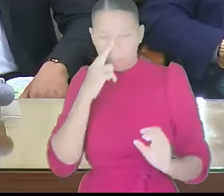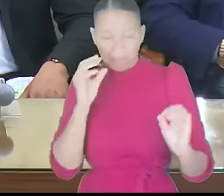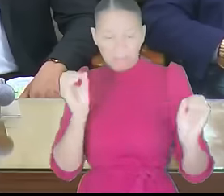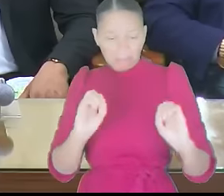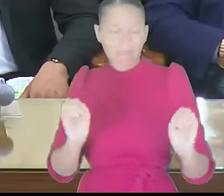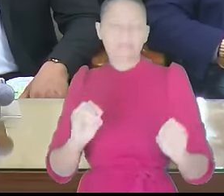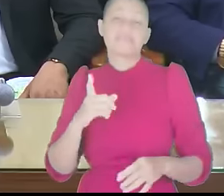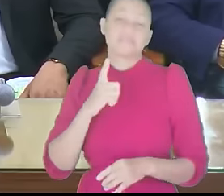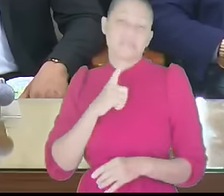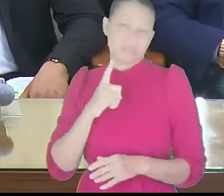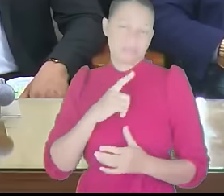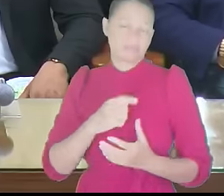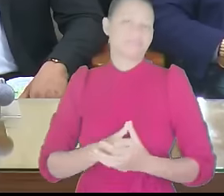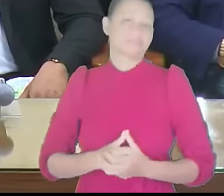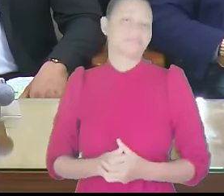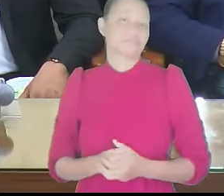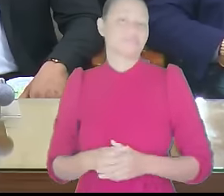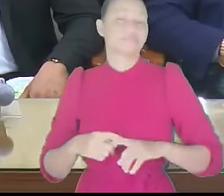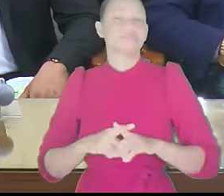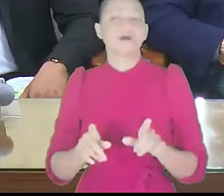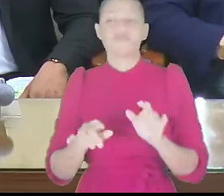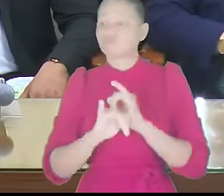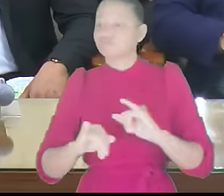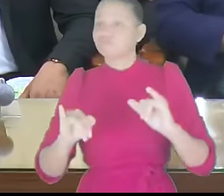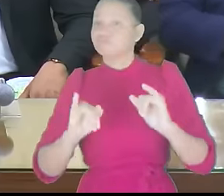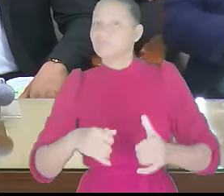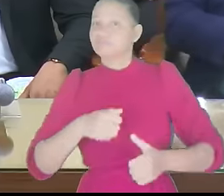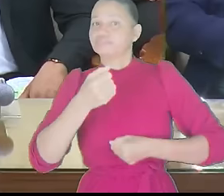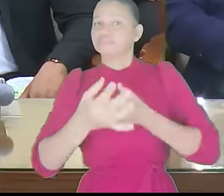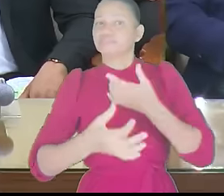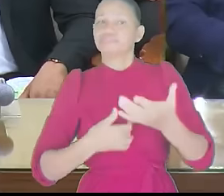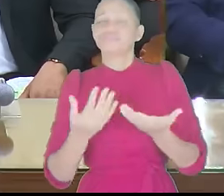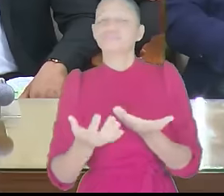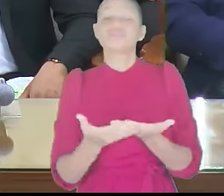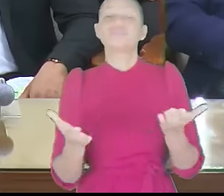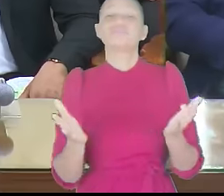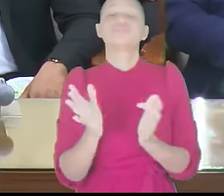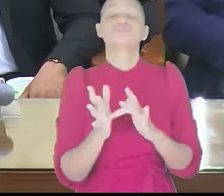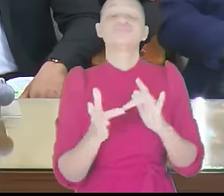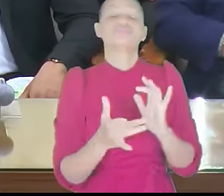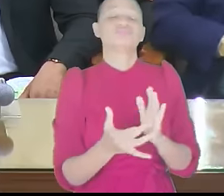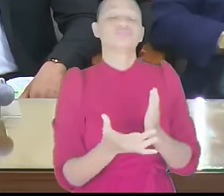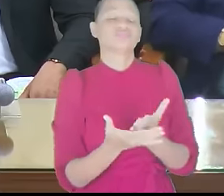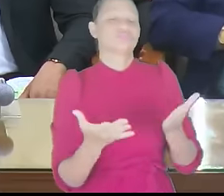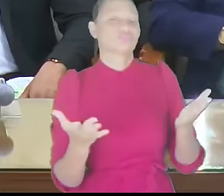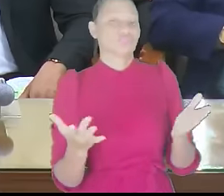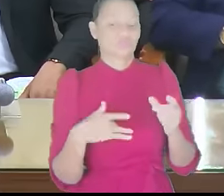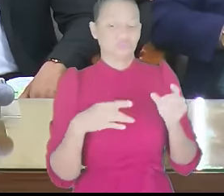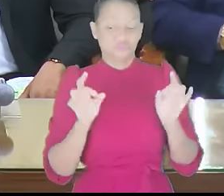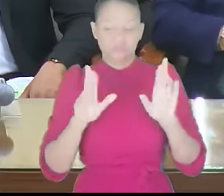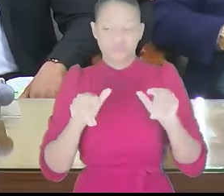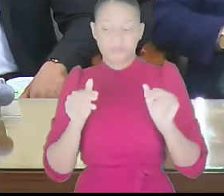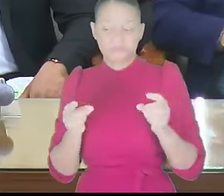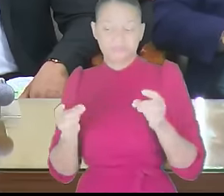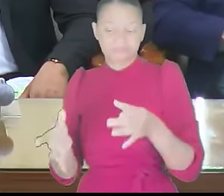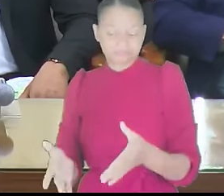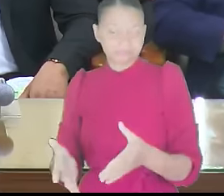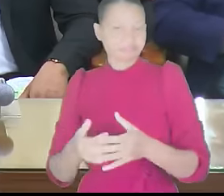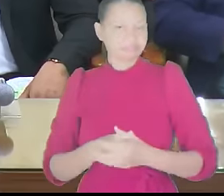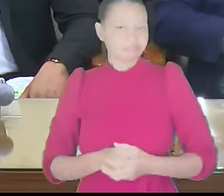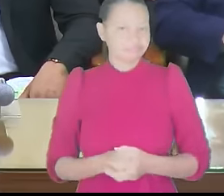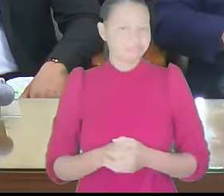Tem. Mas eu tenho uma notícia para lhe dar. Jesus, ele nunca deixa a igreja.